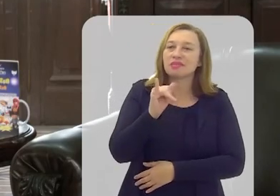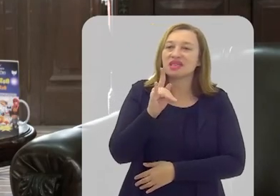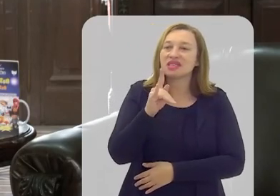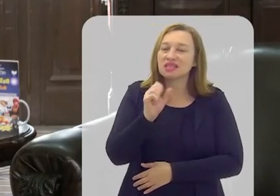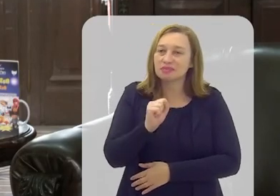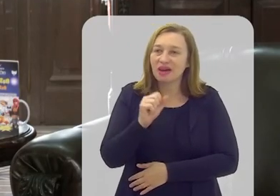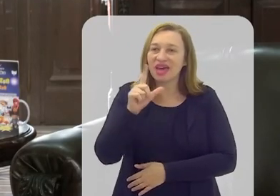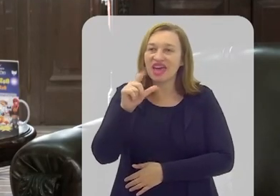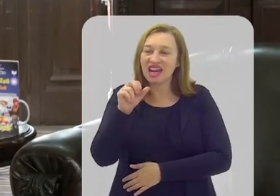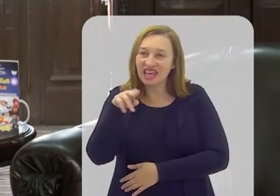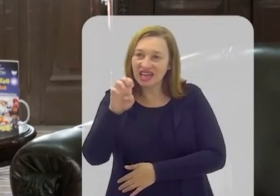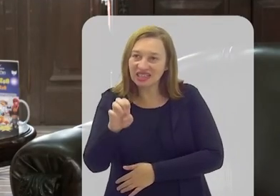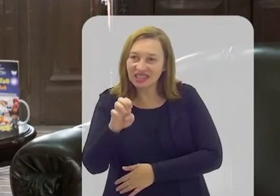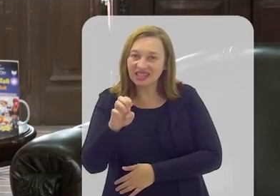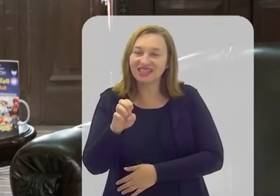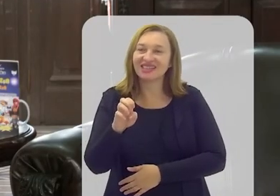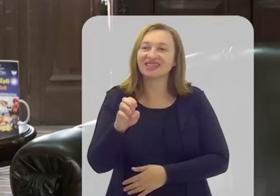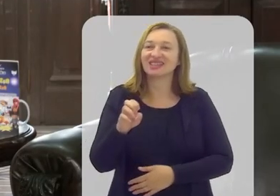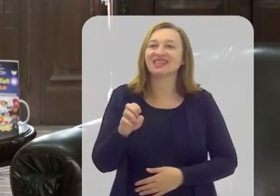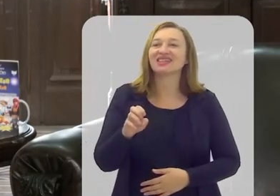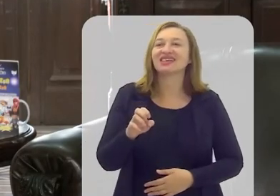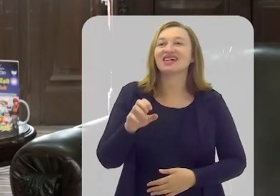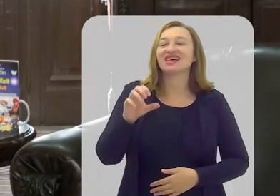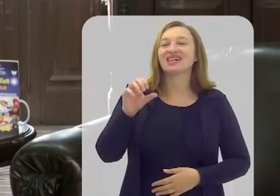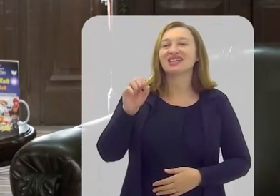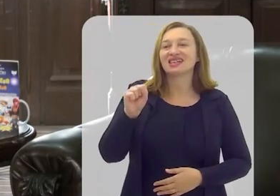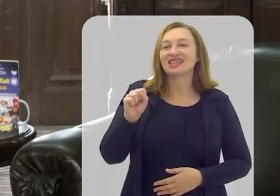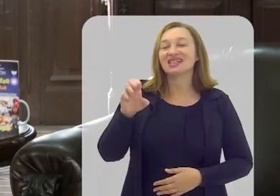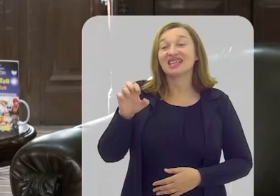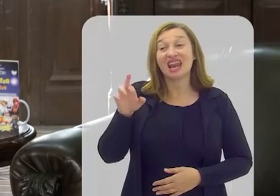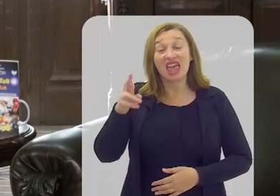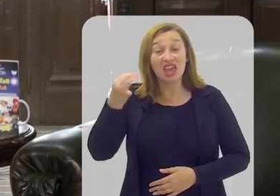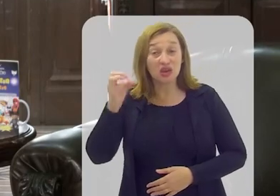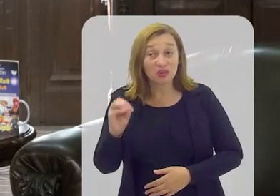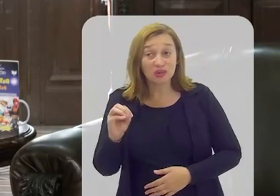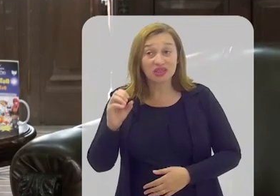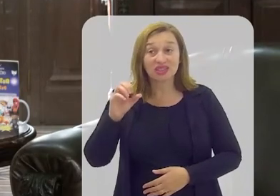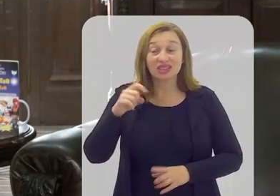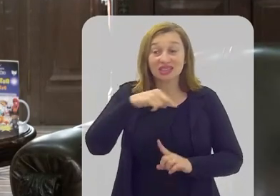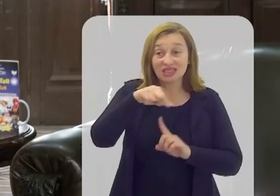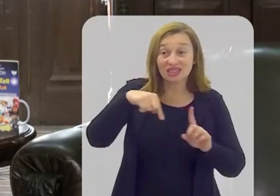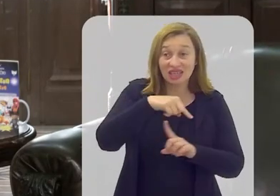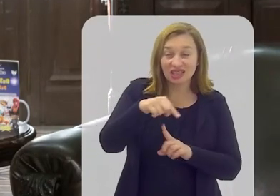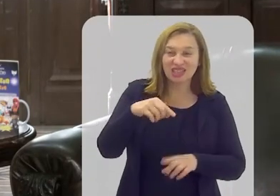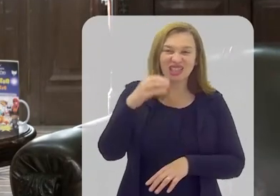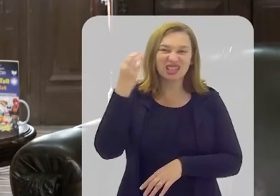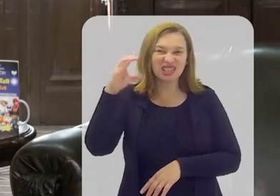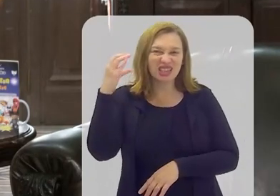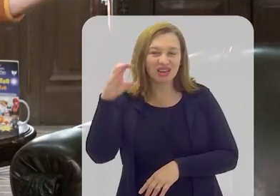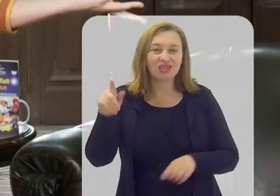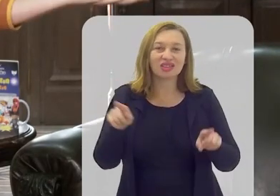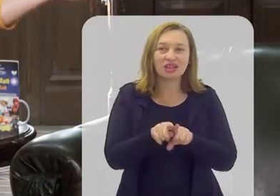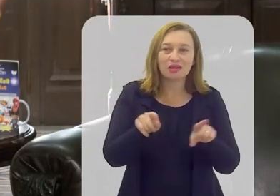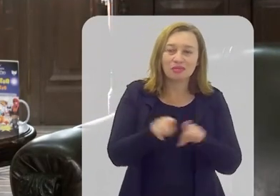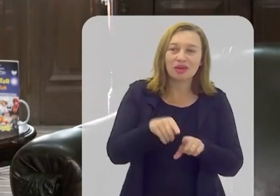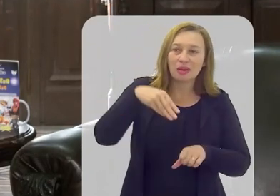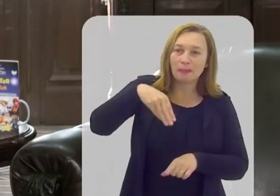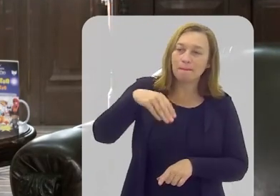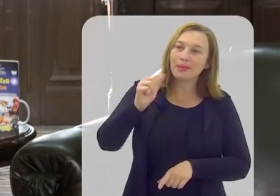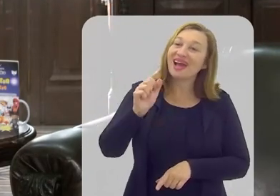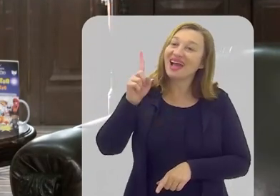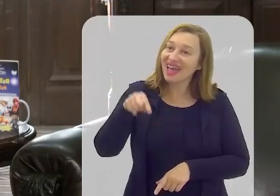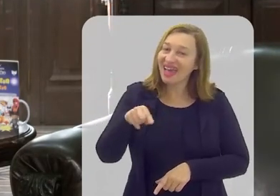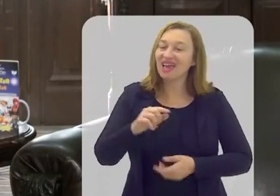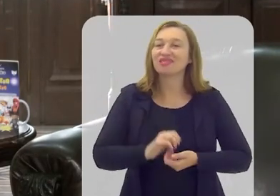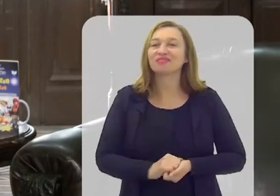bispa Eliane França, nossa cobertura espiritual no Celeiro Santo, aqui em Niterói e também em Macaé. Um grande abraço para os irmãos do